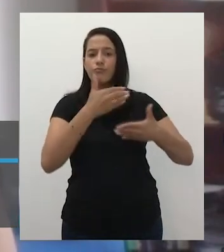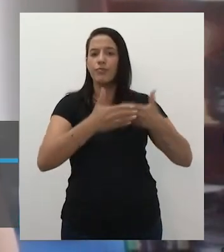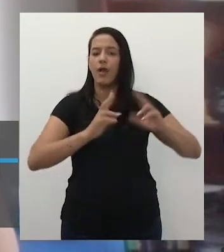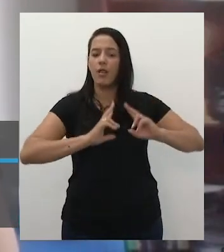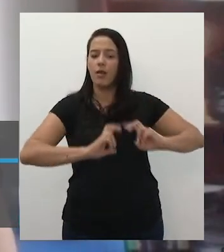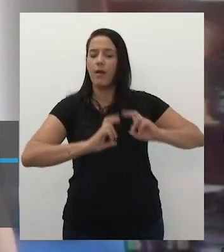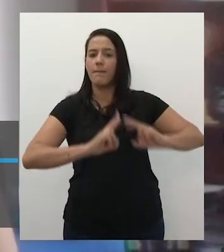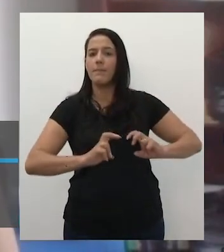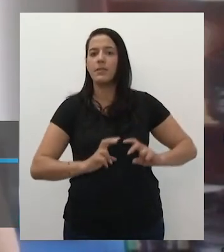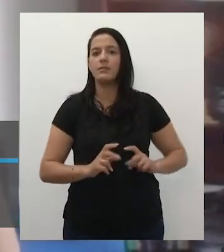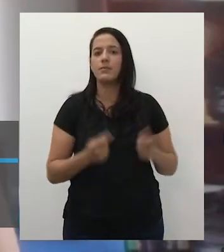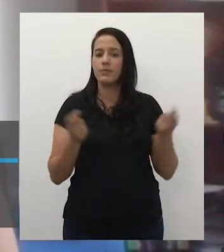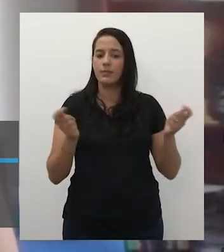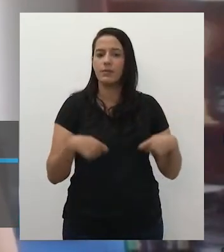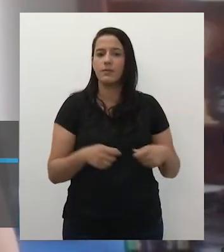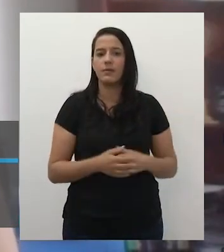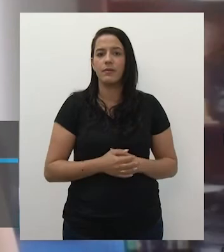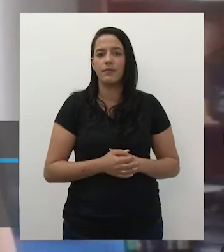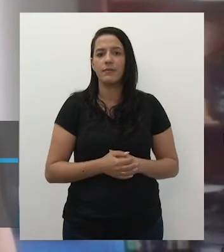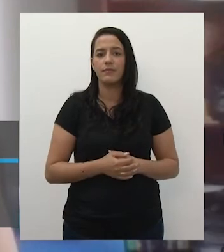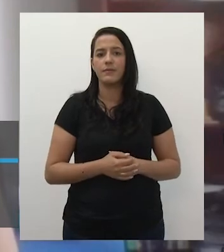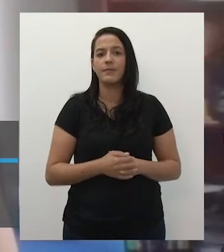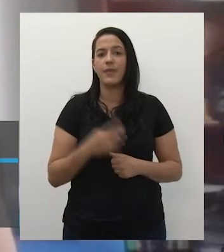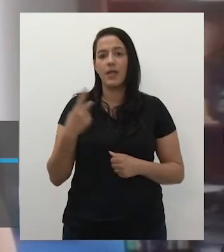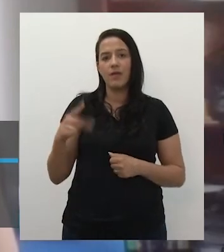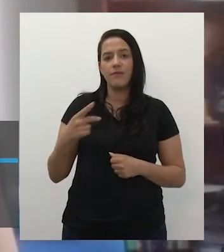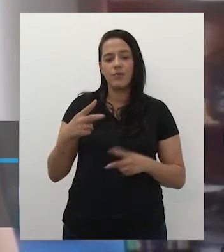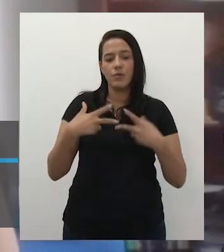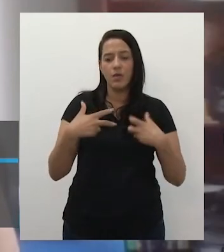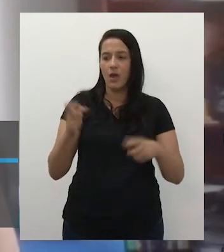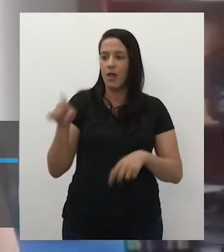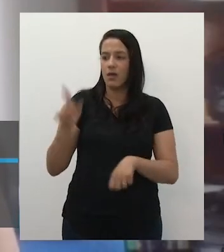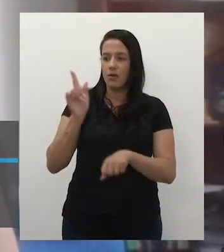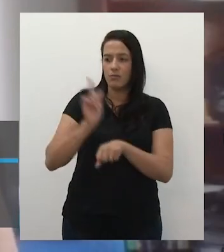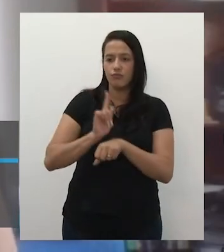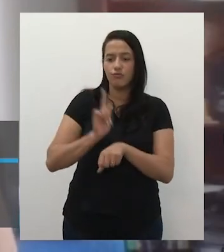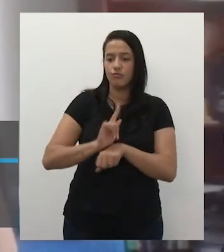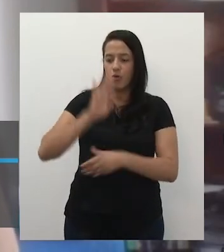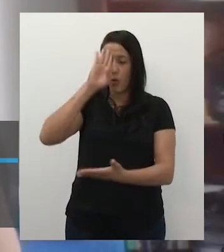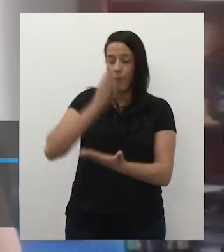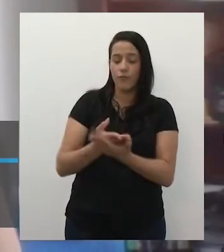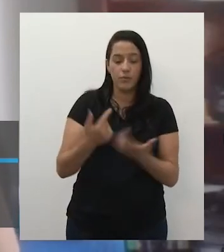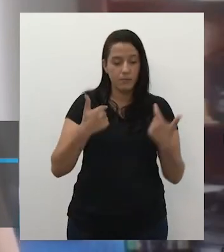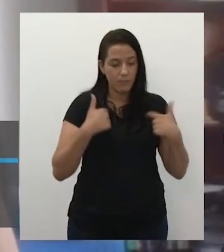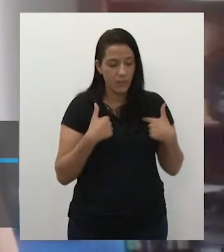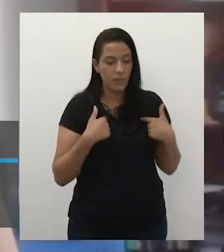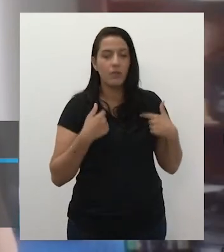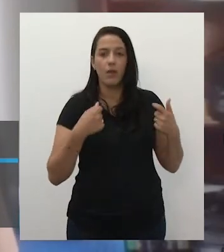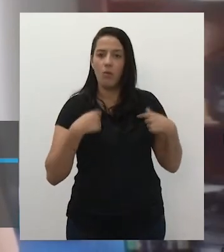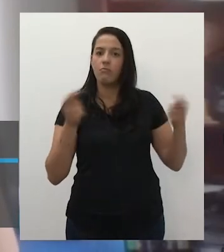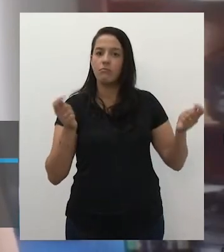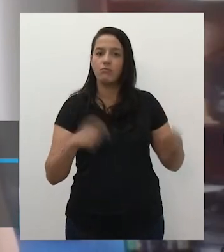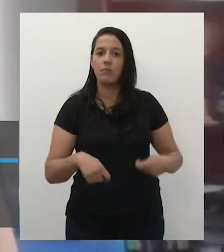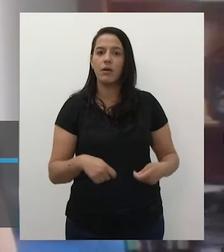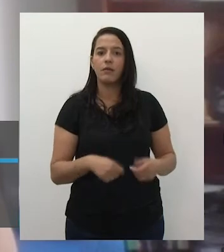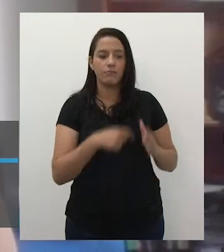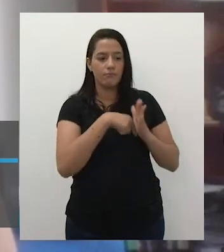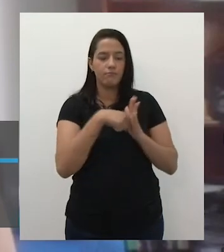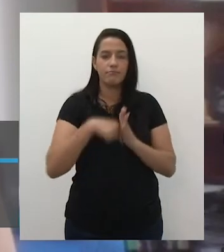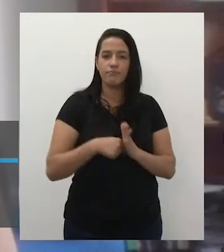as macrocompetências na fala dela, né? Quando ela foi contando um pouco da própria trajetória dela, então ela falou aí